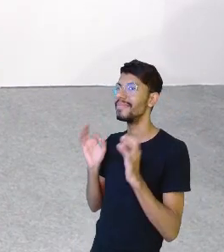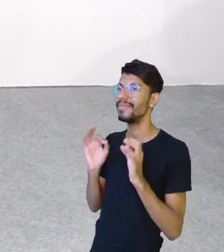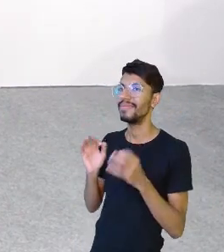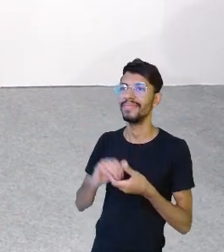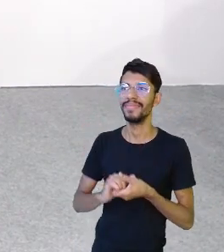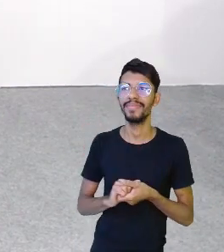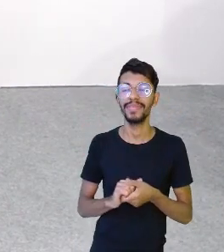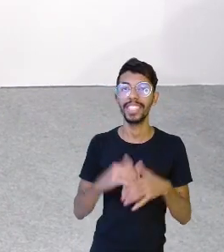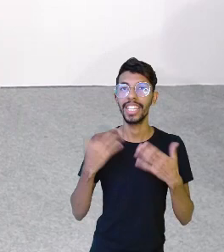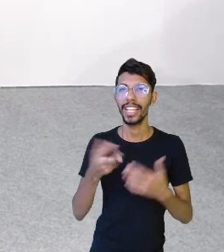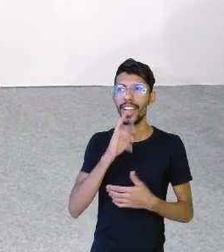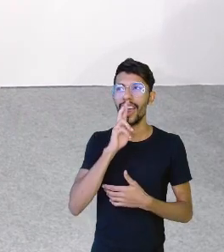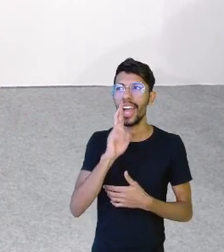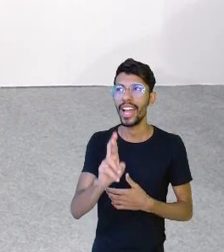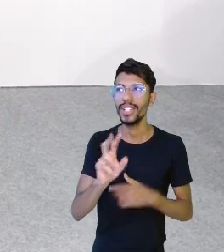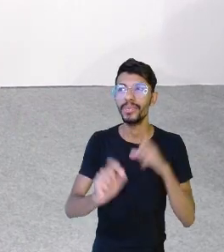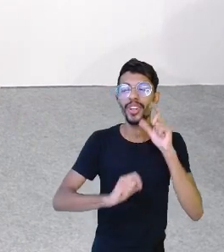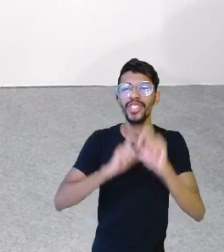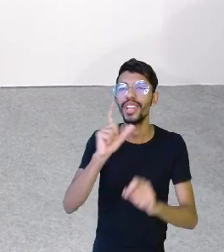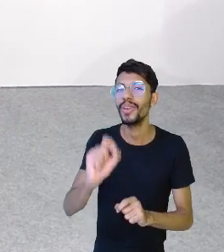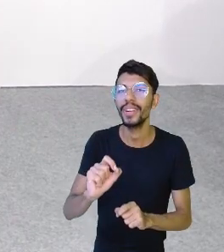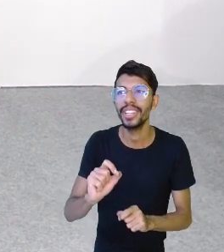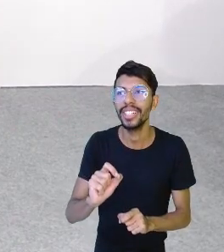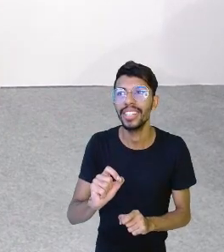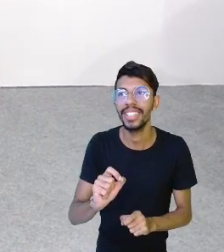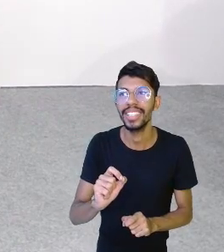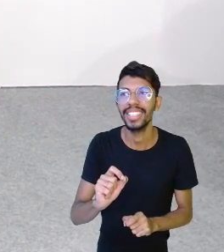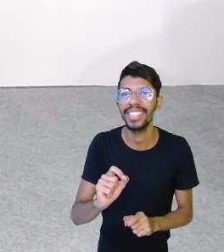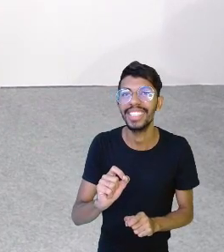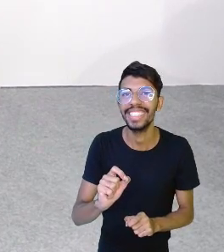O resultado é